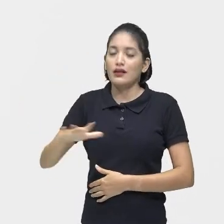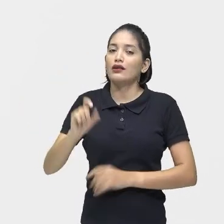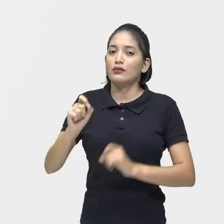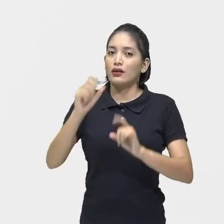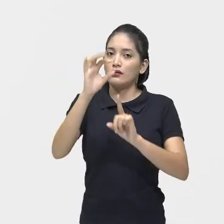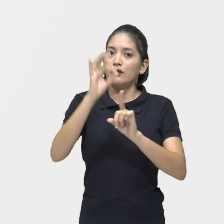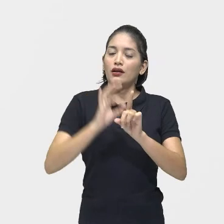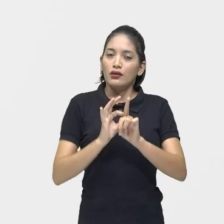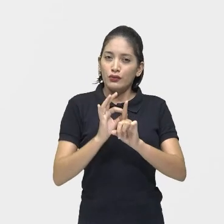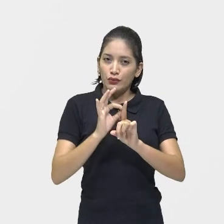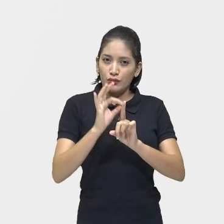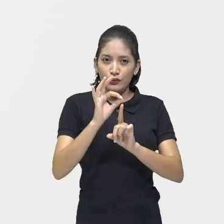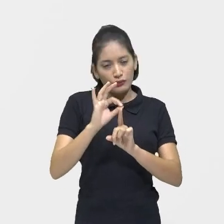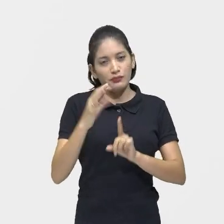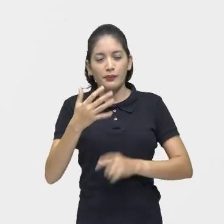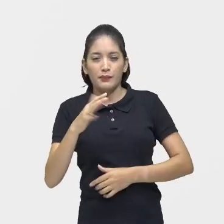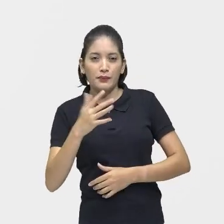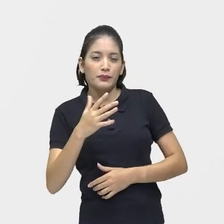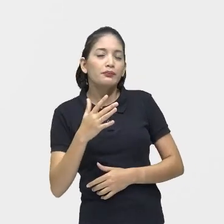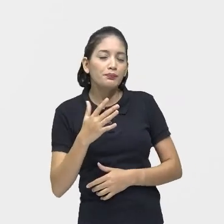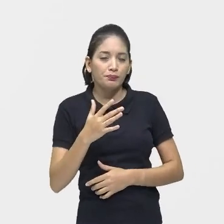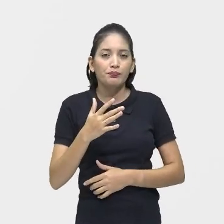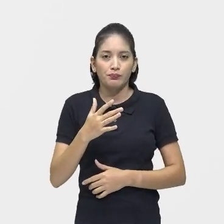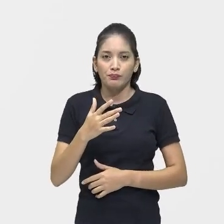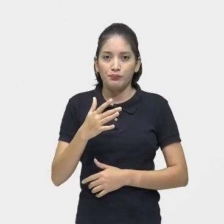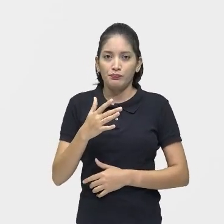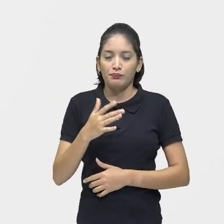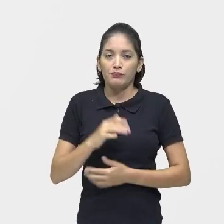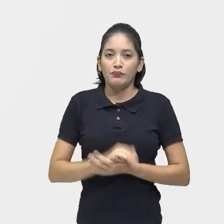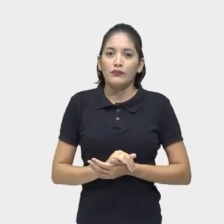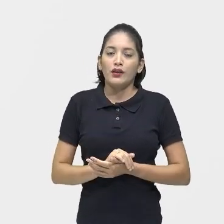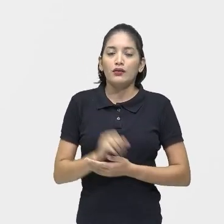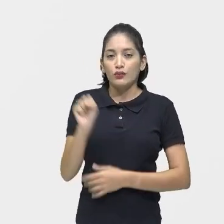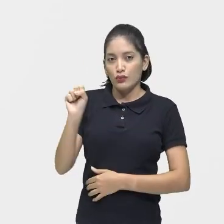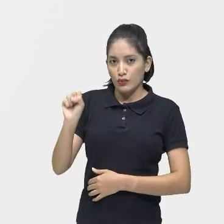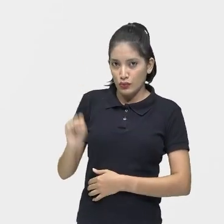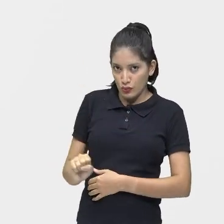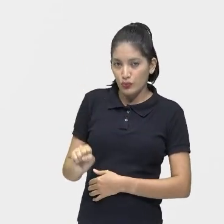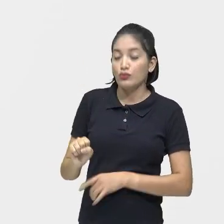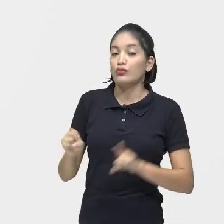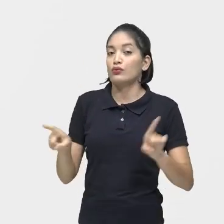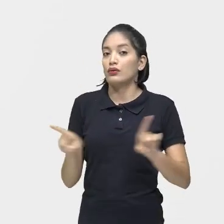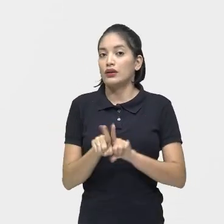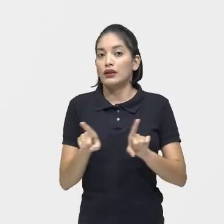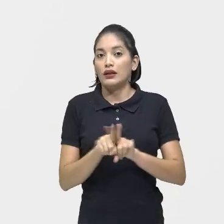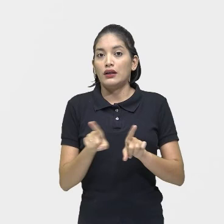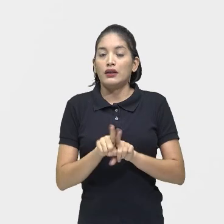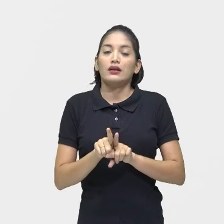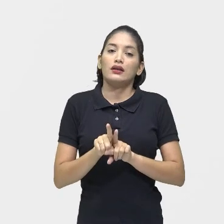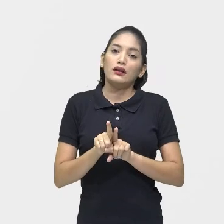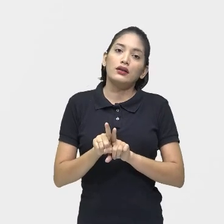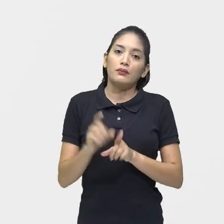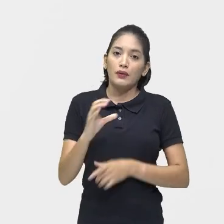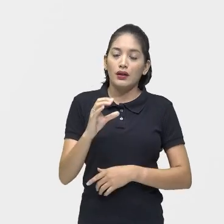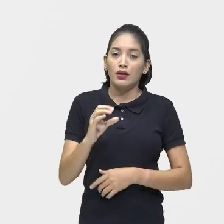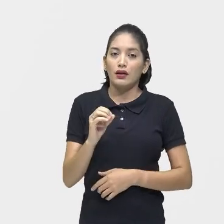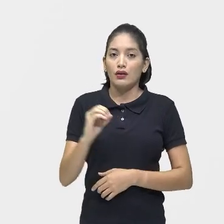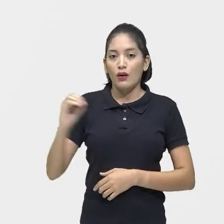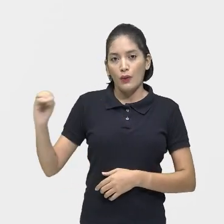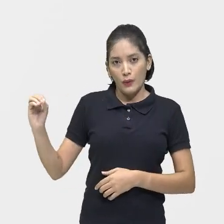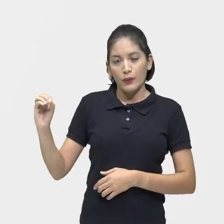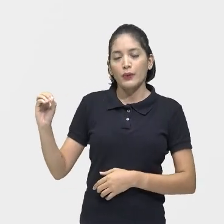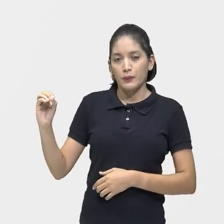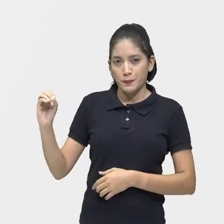temperaturas elas já vão ser mais amenas, né, ali mais na parte sul, a parte oeste, ali onde a gente